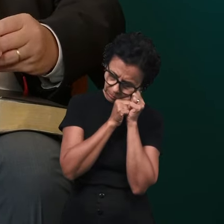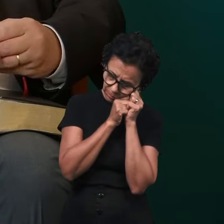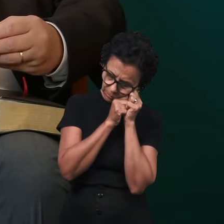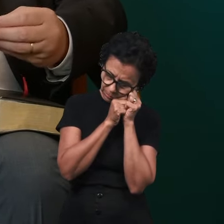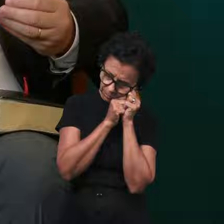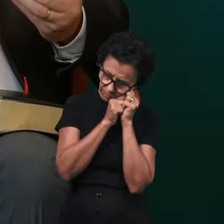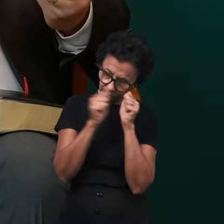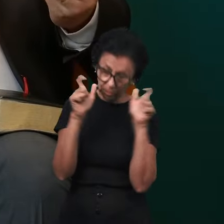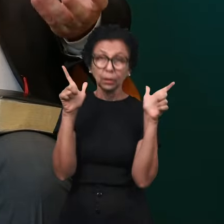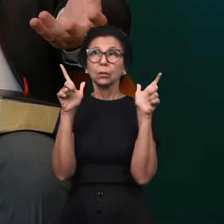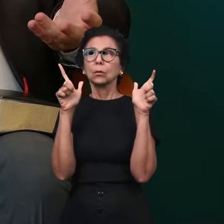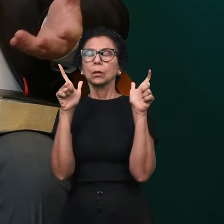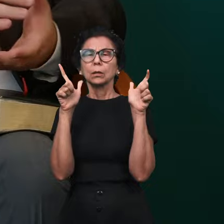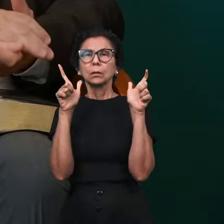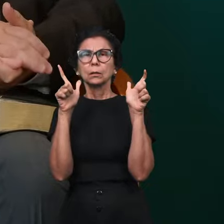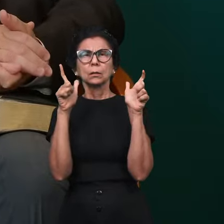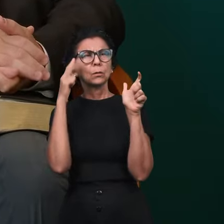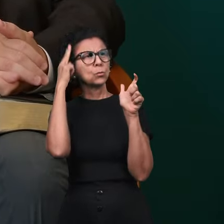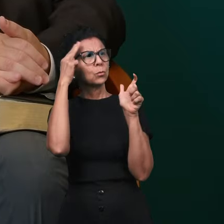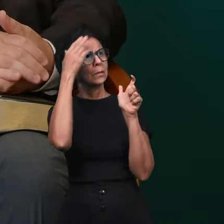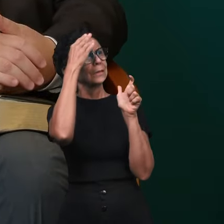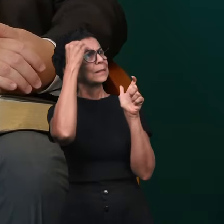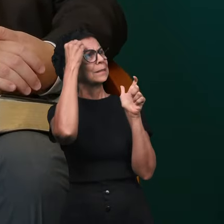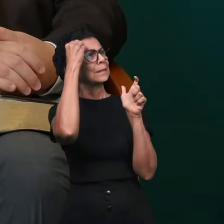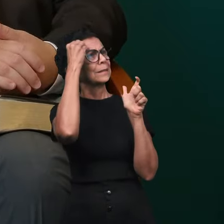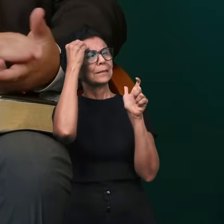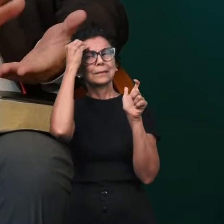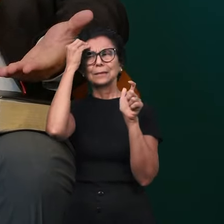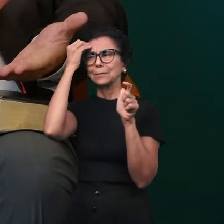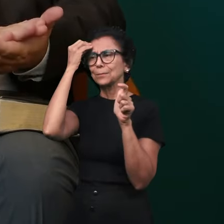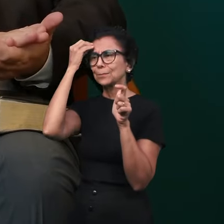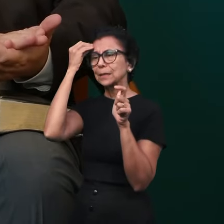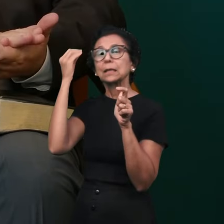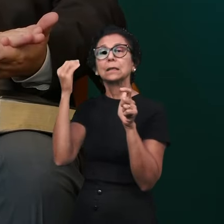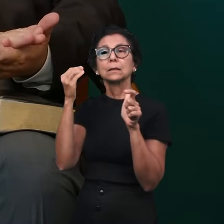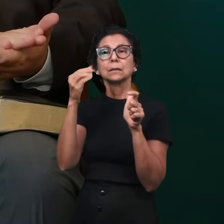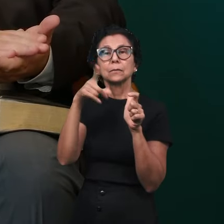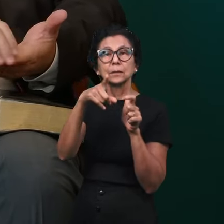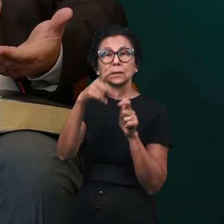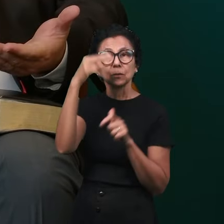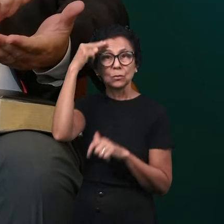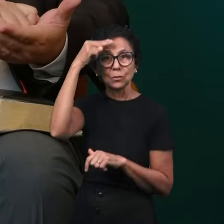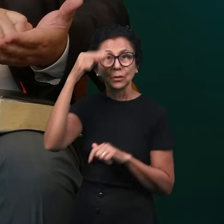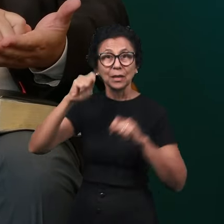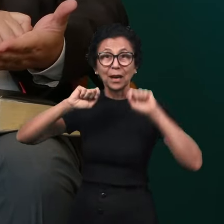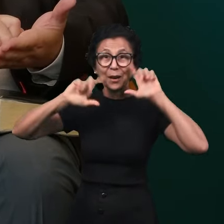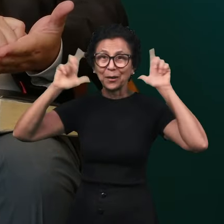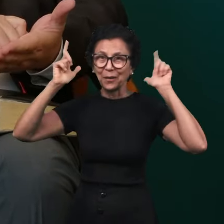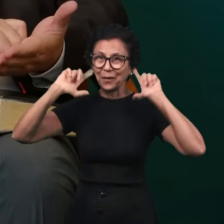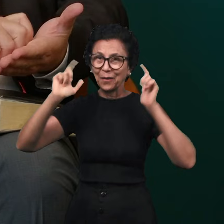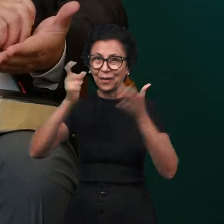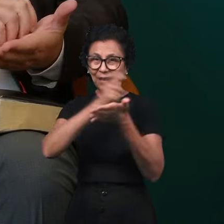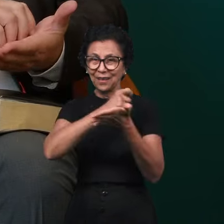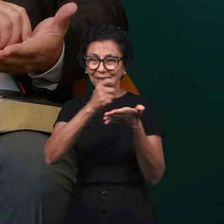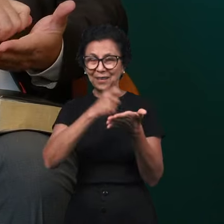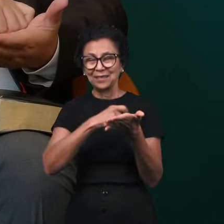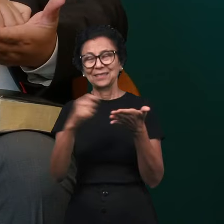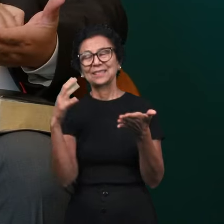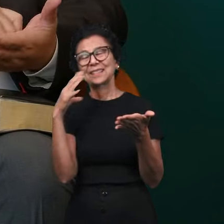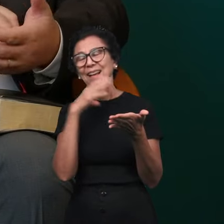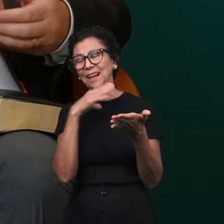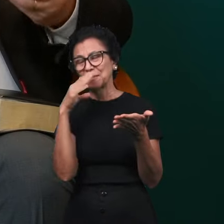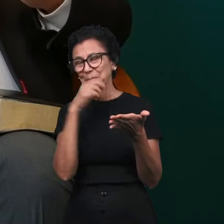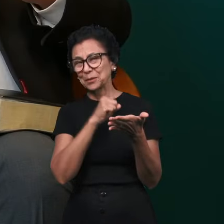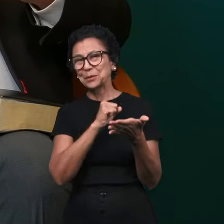às vezes é uma coisa que Deus ele quer falar com a igreja. Então, teve o dom, acorda, já anota rapidamente